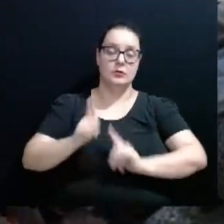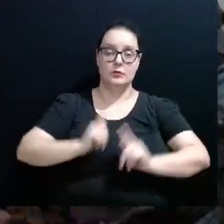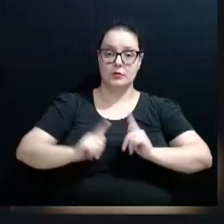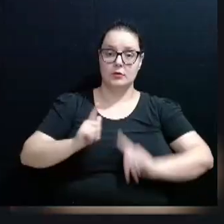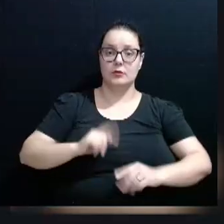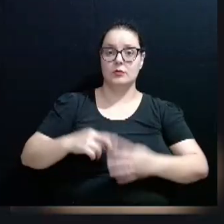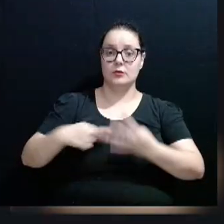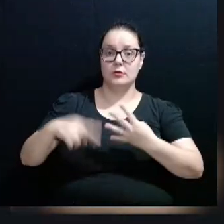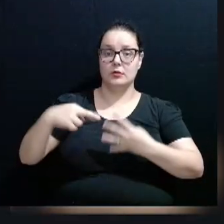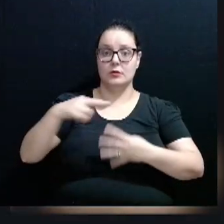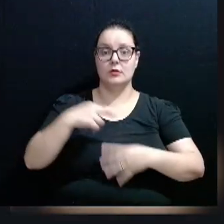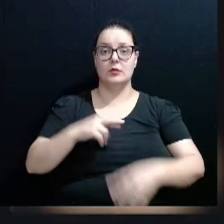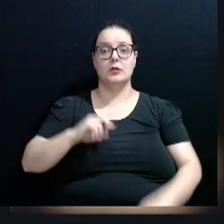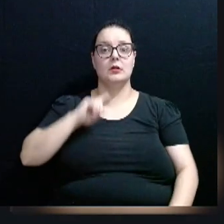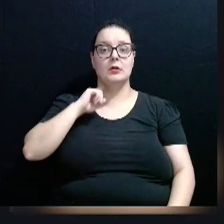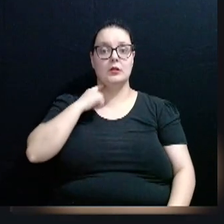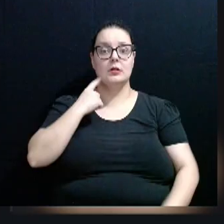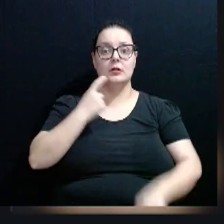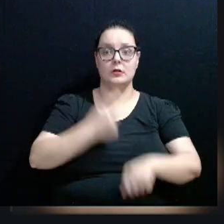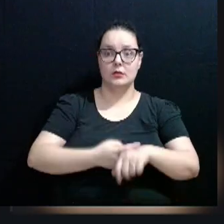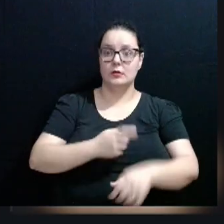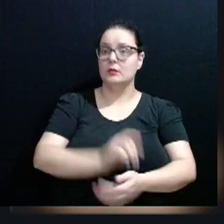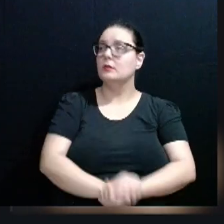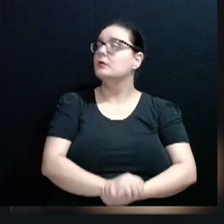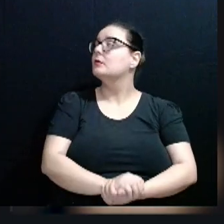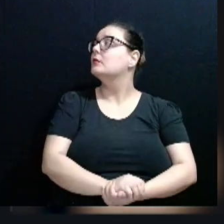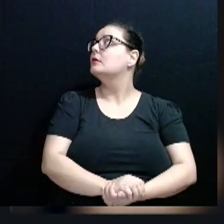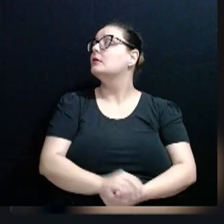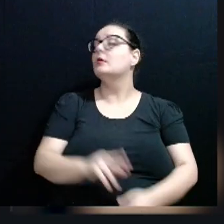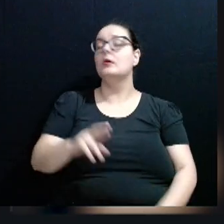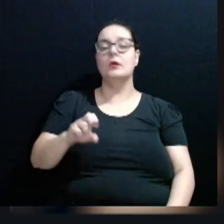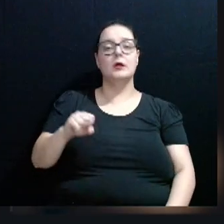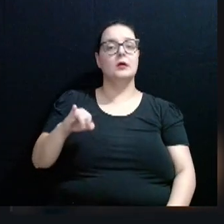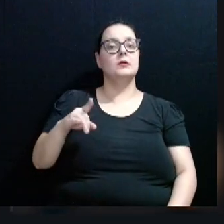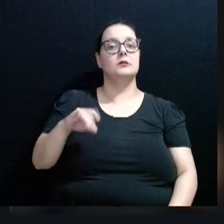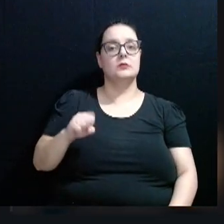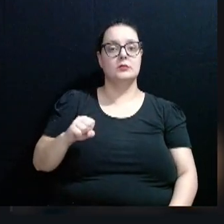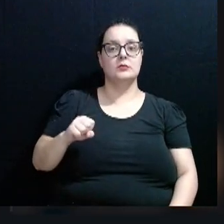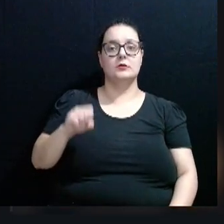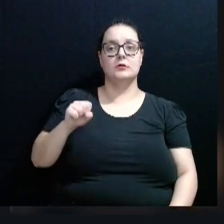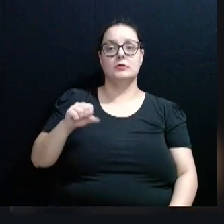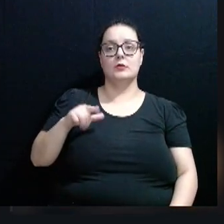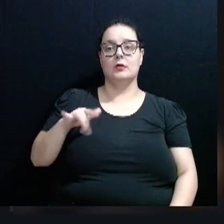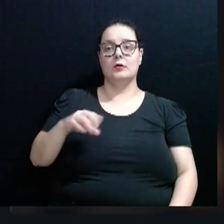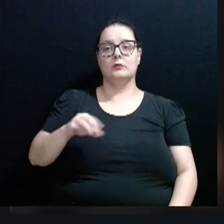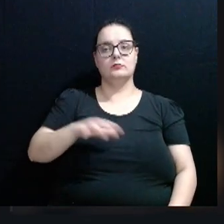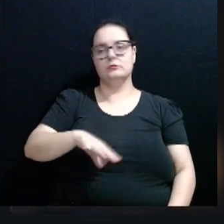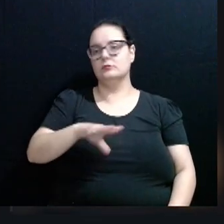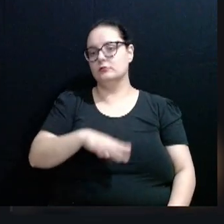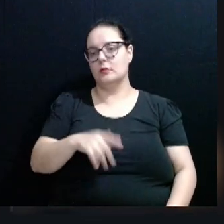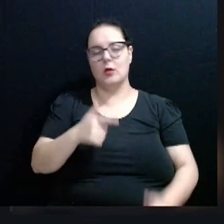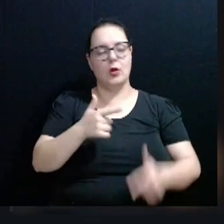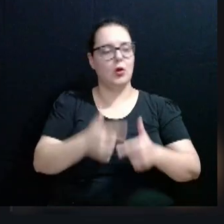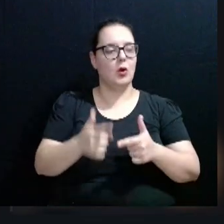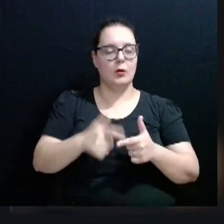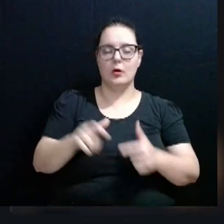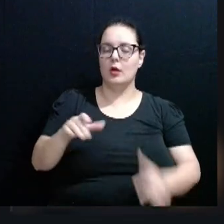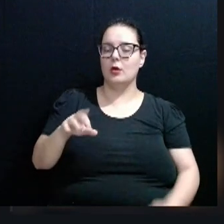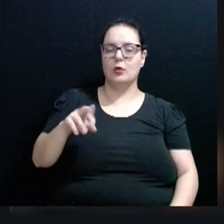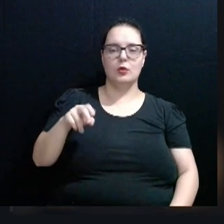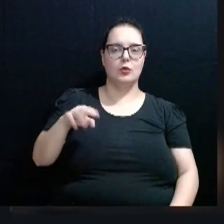resíduos sólidos. A questão do resíduo sólido hoje, no âmbito municipal, ela é um problema crônico que a gente tem no Brasil,